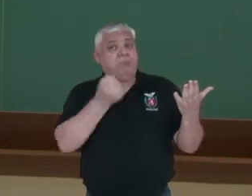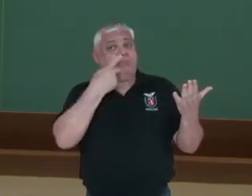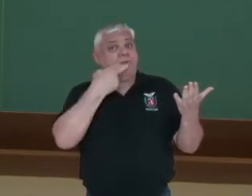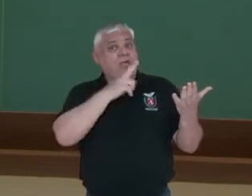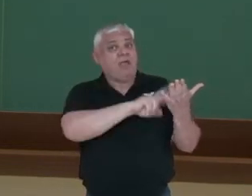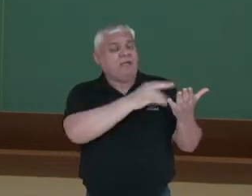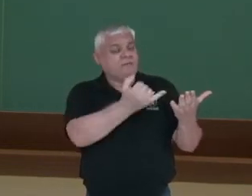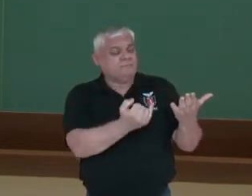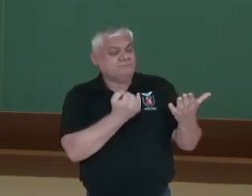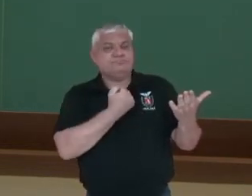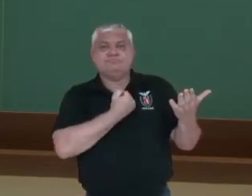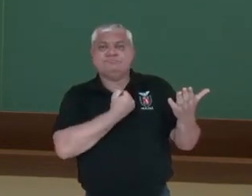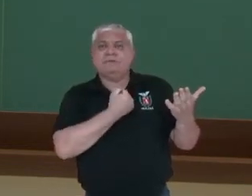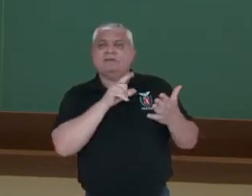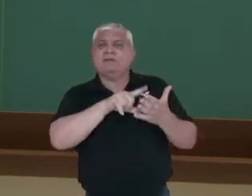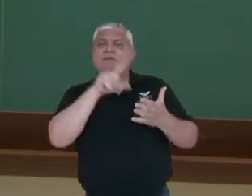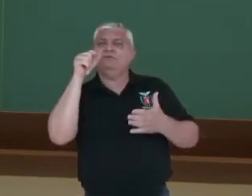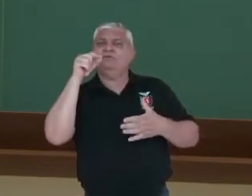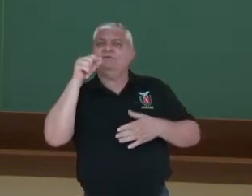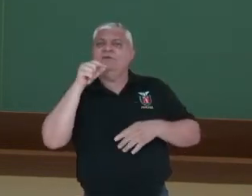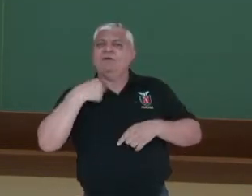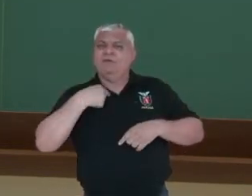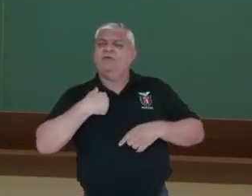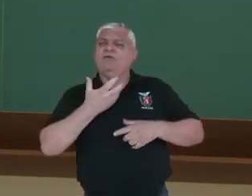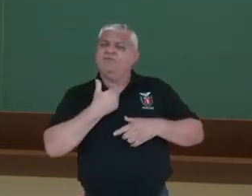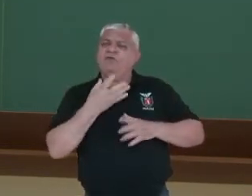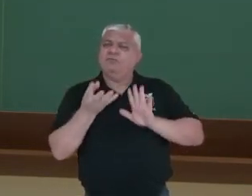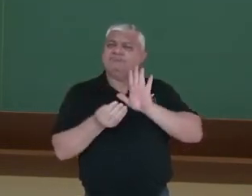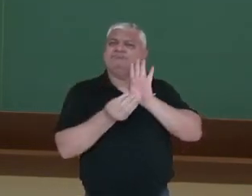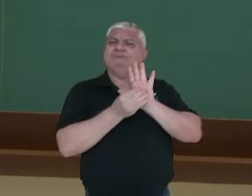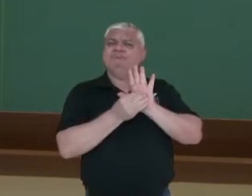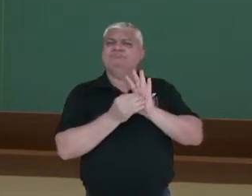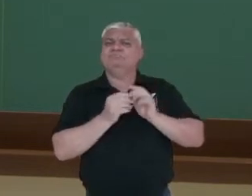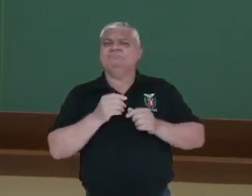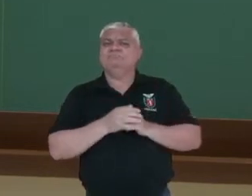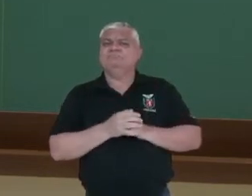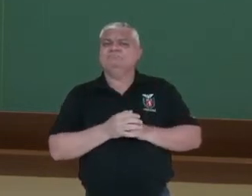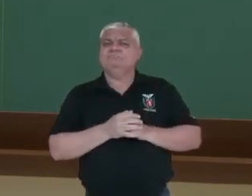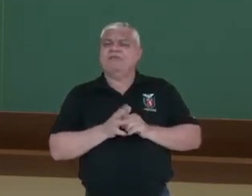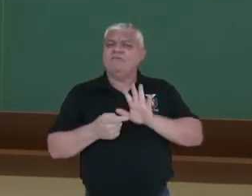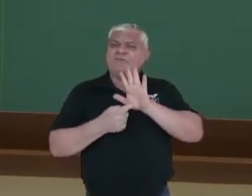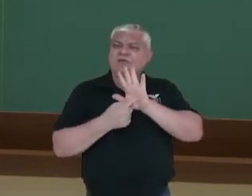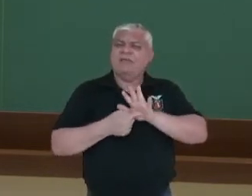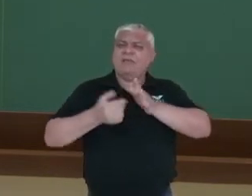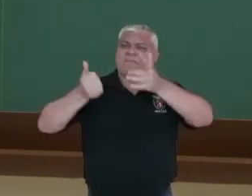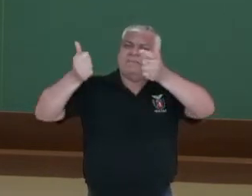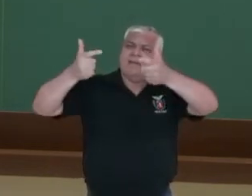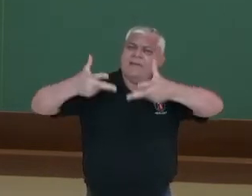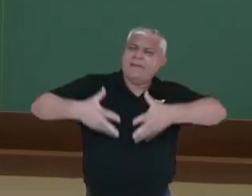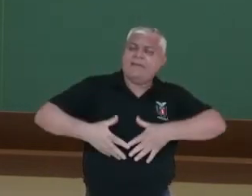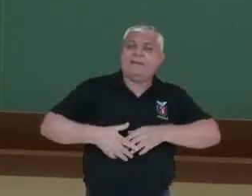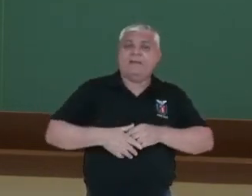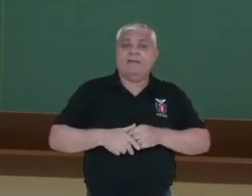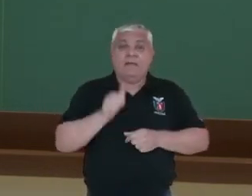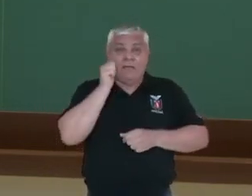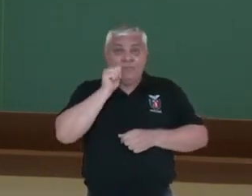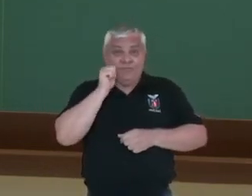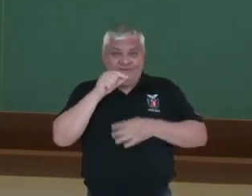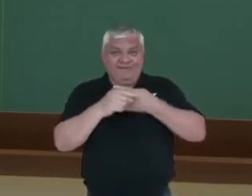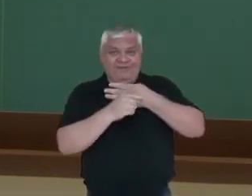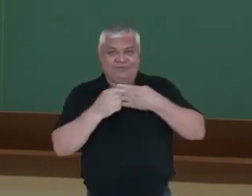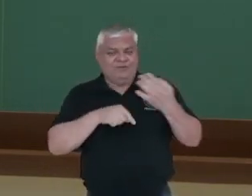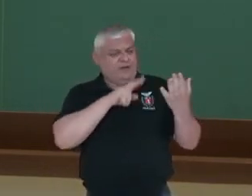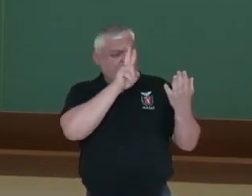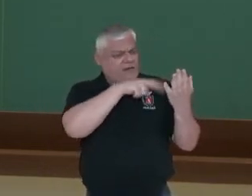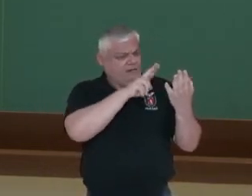e optou por discutir. Vejam que a leitora ela deve ter lido na Folha